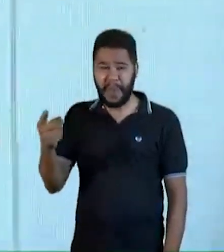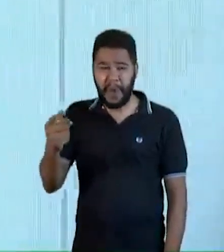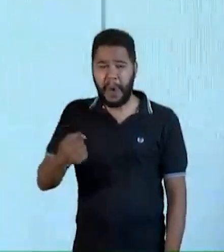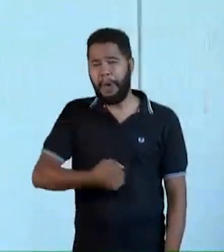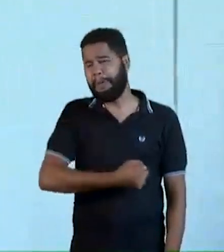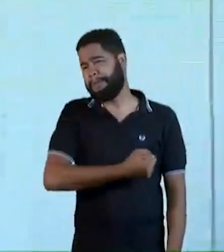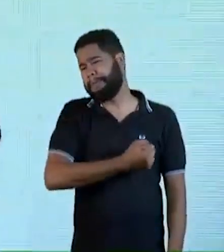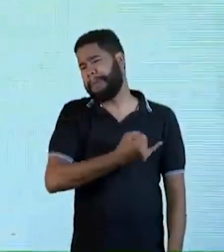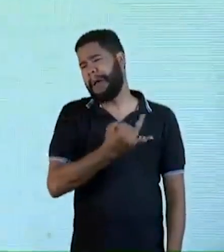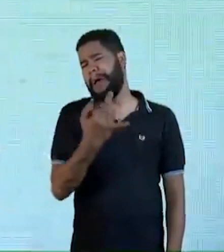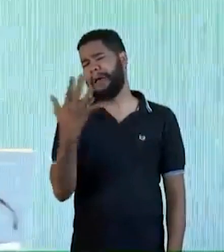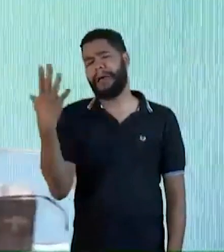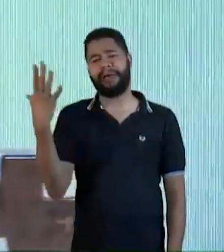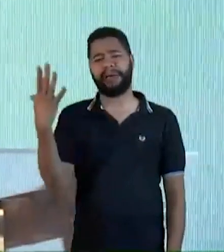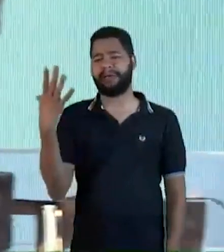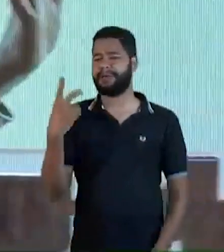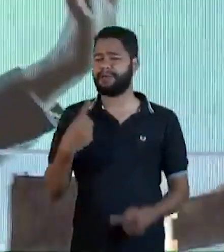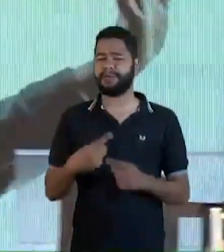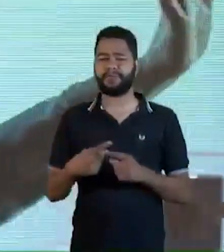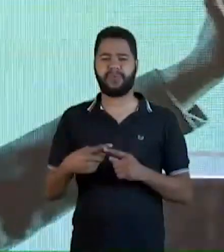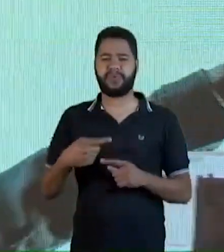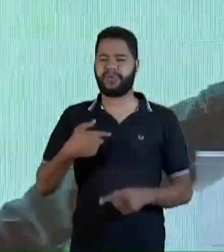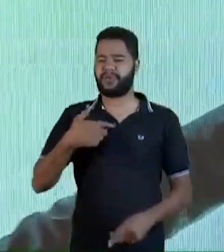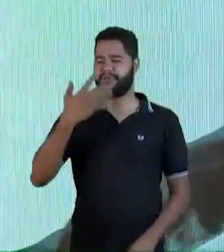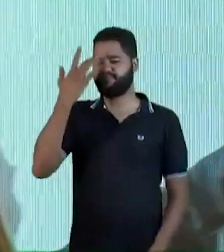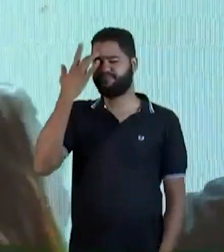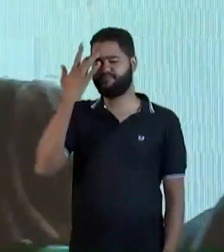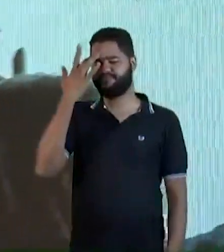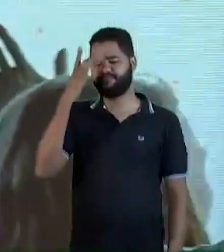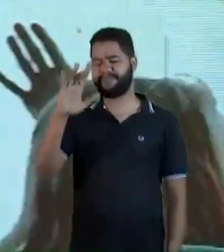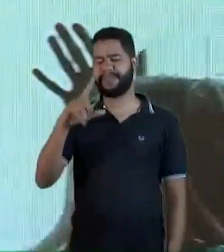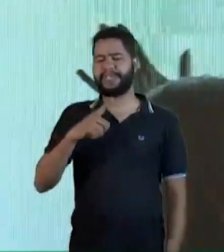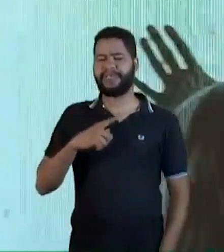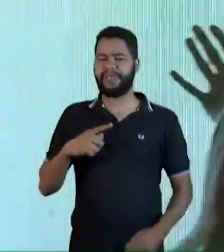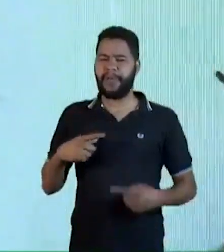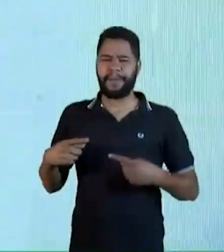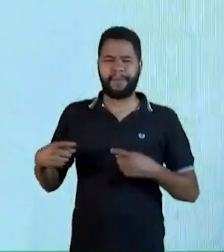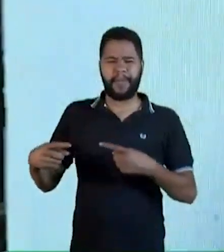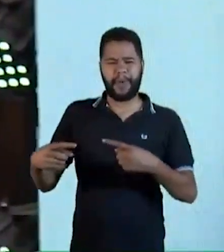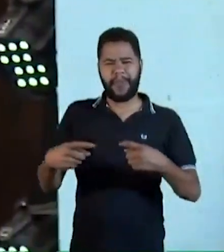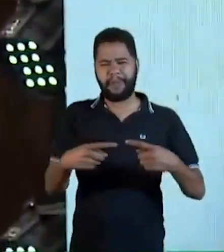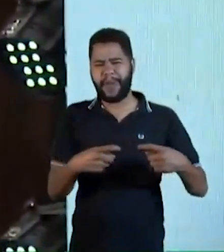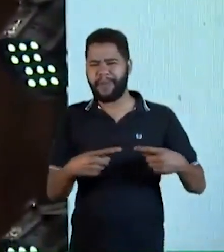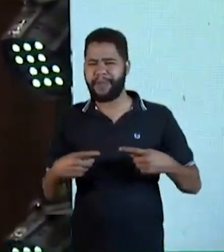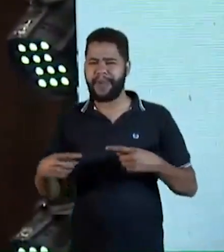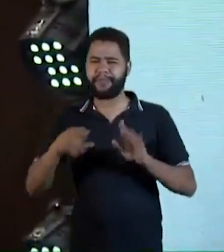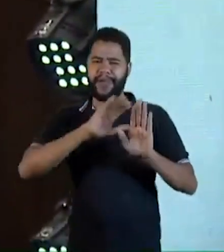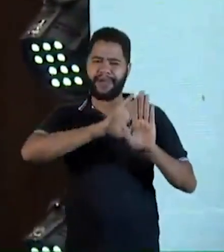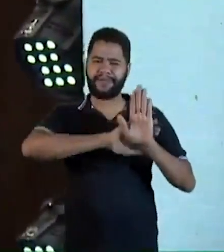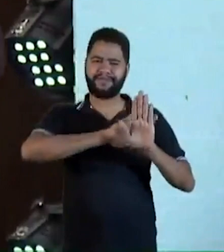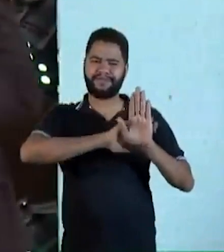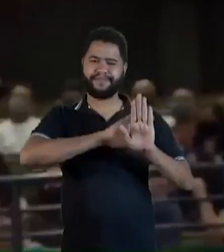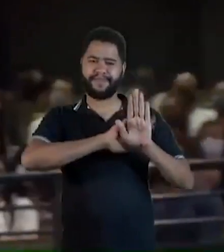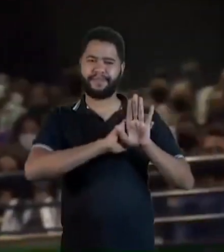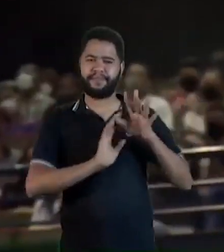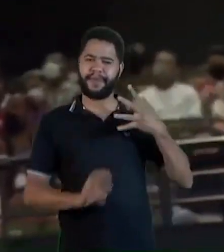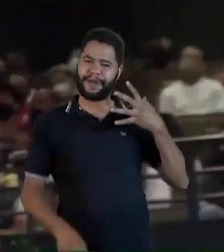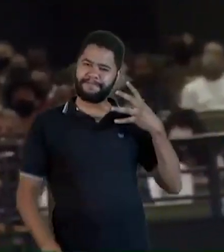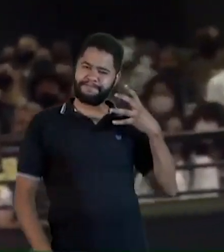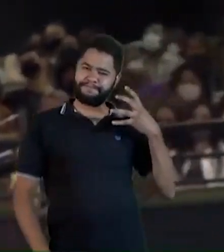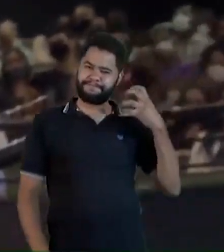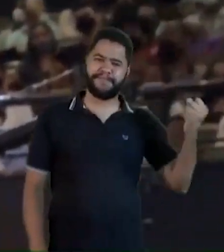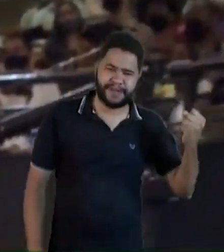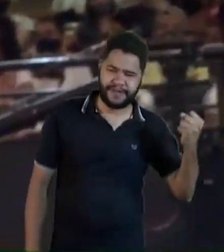melhores porque porque eu não sabia que tinha uma guerra sendo travada para conquistar minha